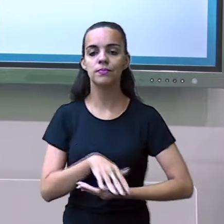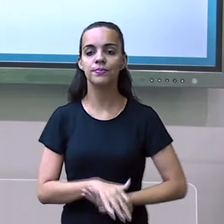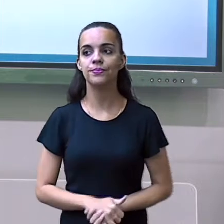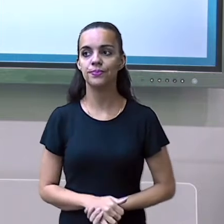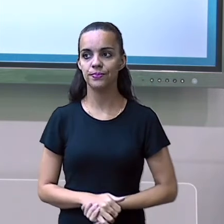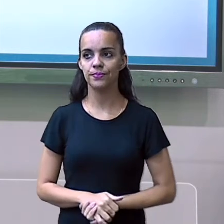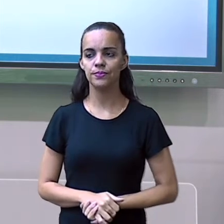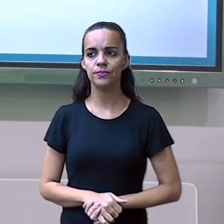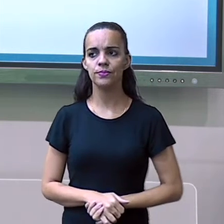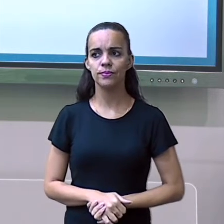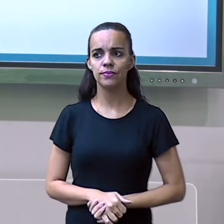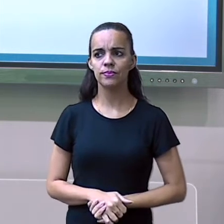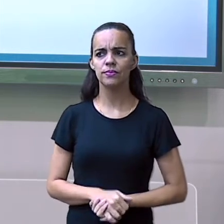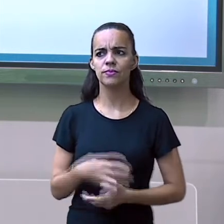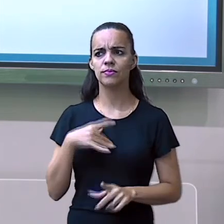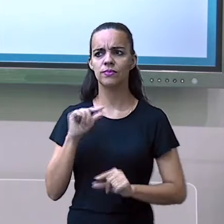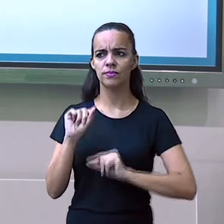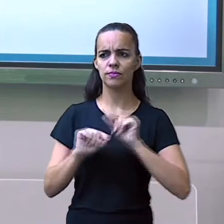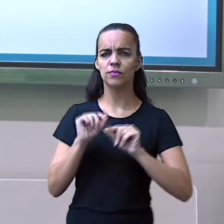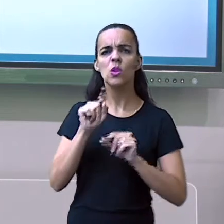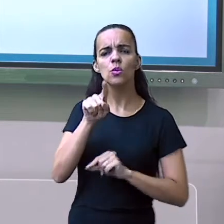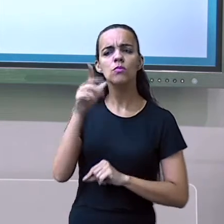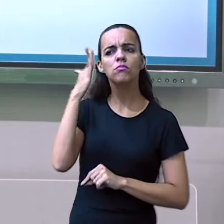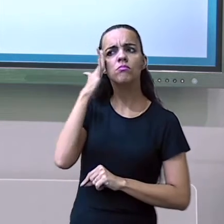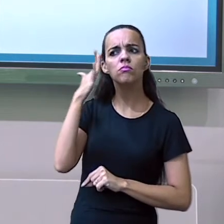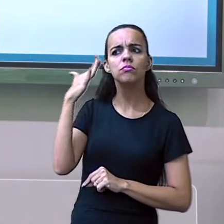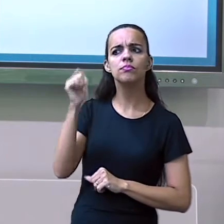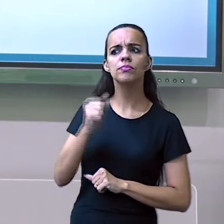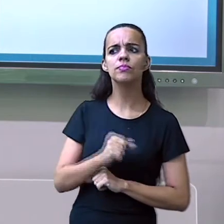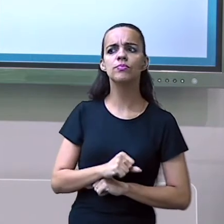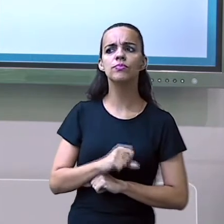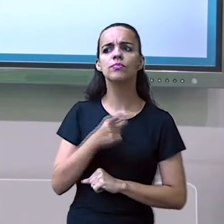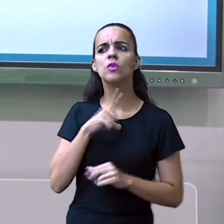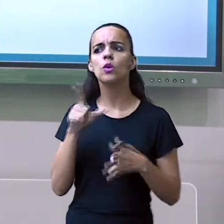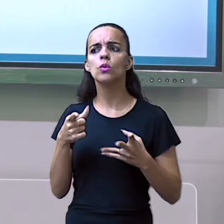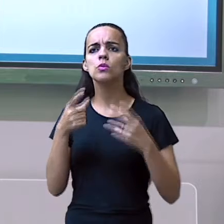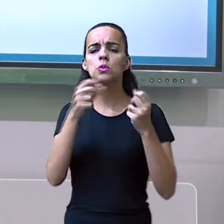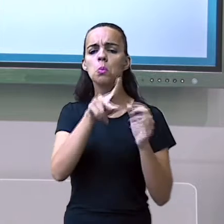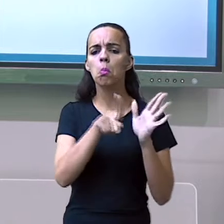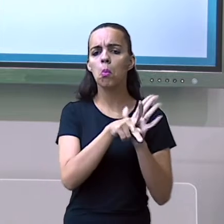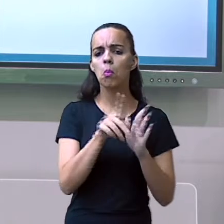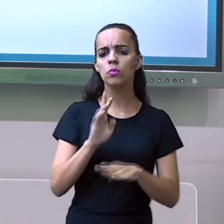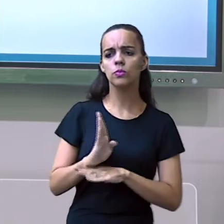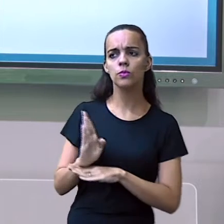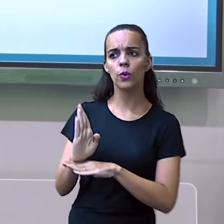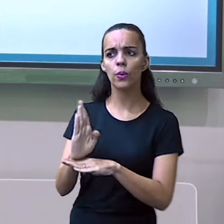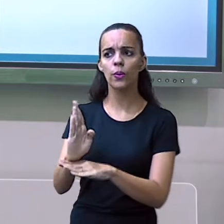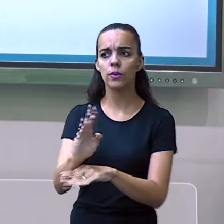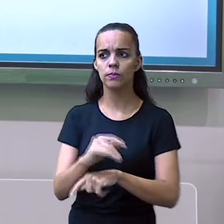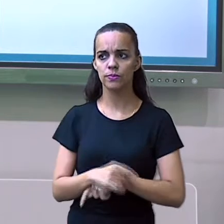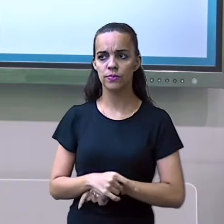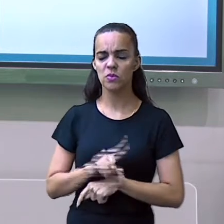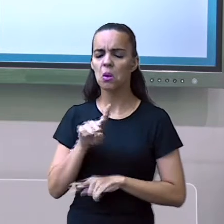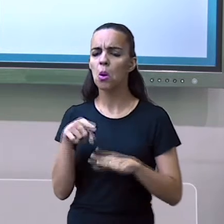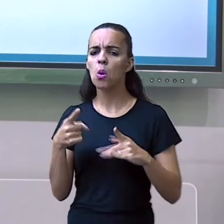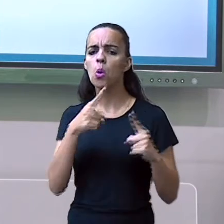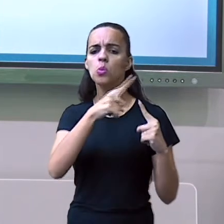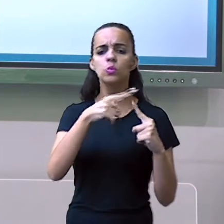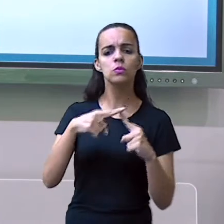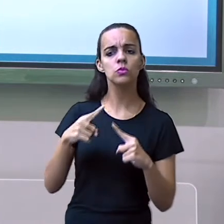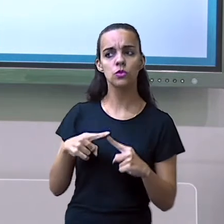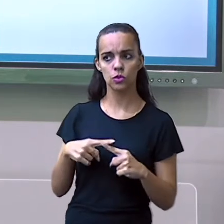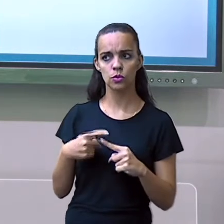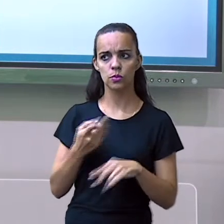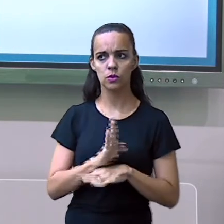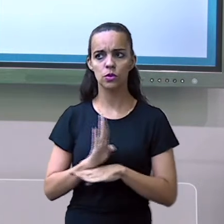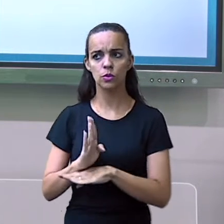pirata. O que você sabe sobre tubarões? De que espécies